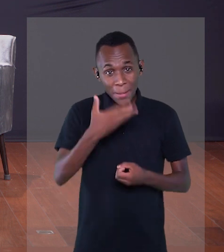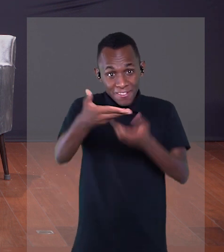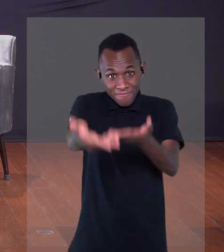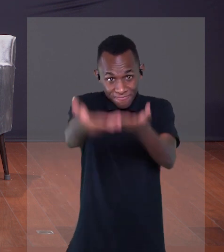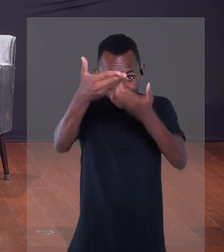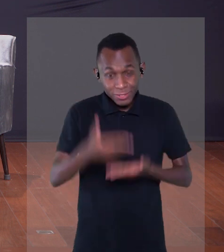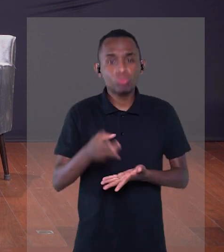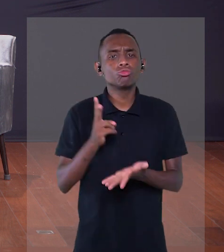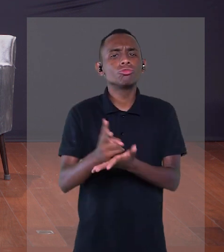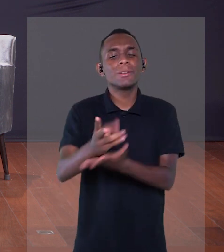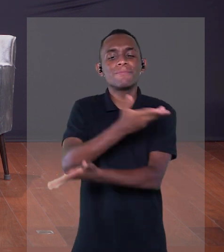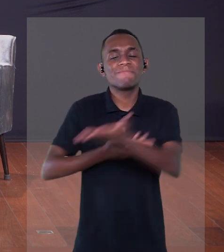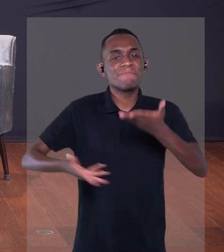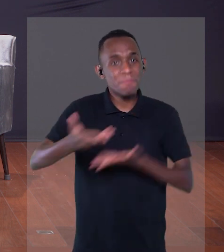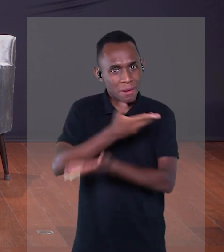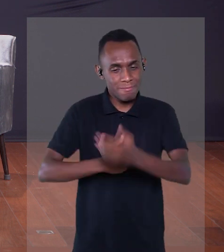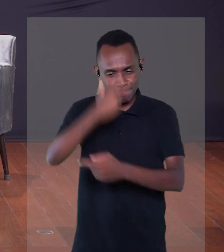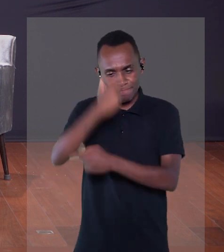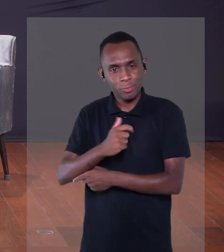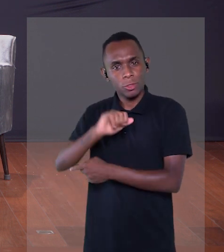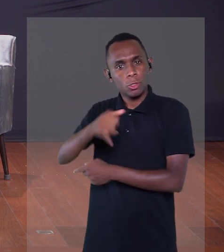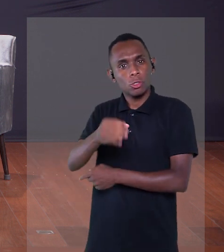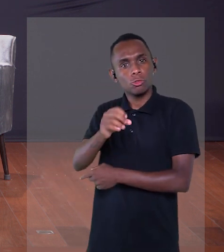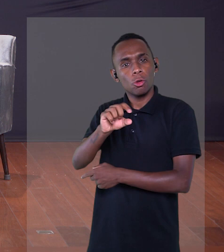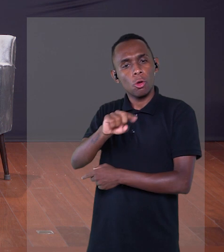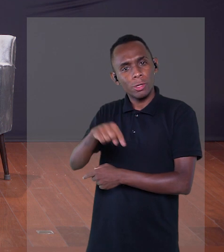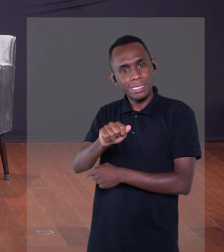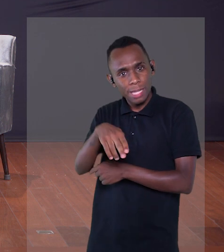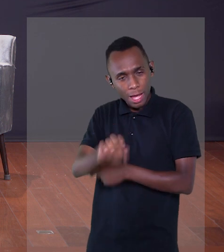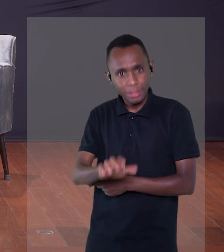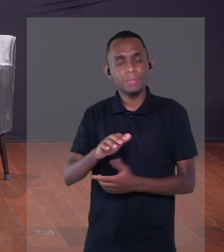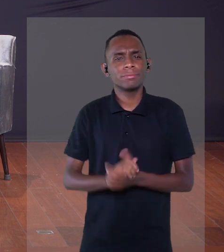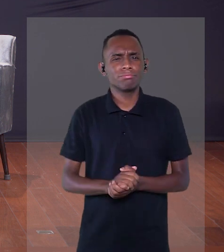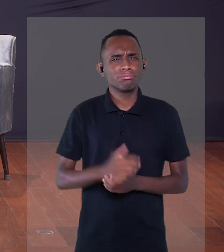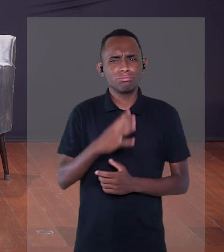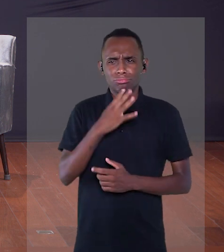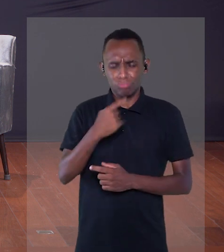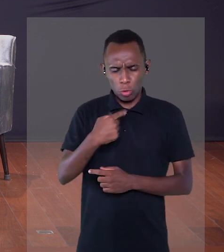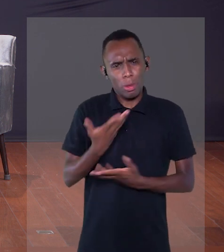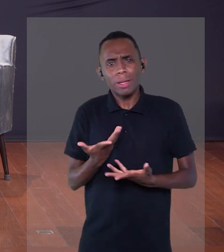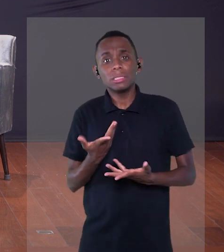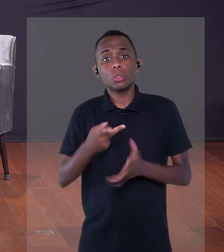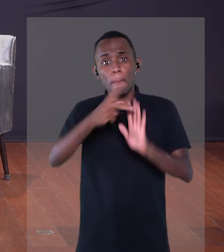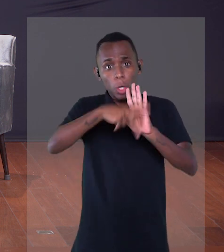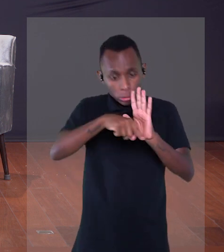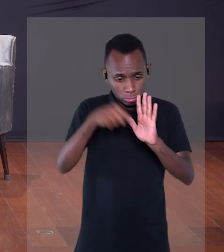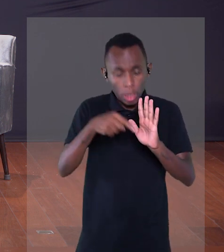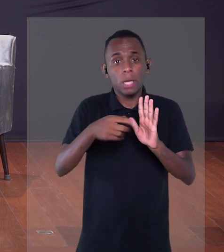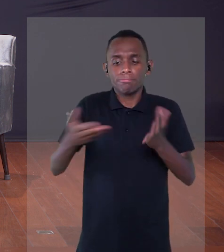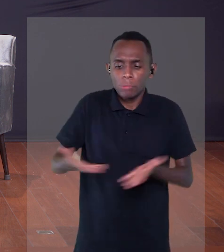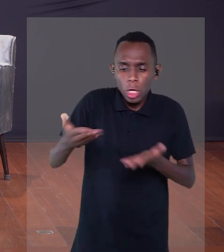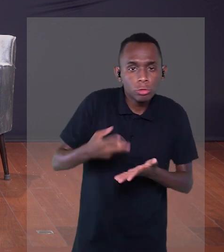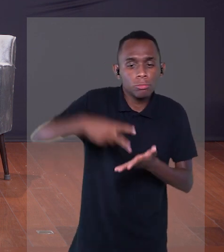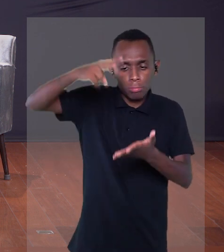Bem-vindos ao Sempre um Papo. Meu nome é Josane Faleiro. Para quem não conhece, o Sempre um Papo é um projeto de incentivo